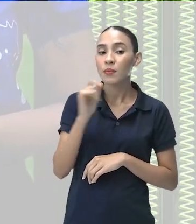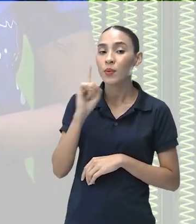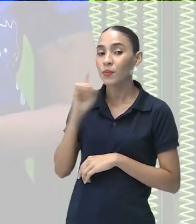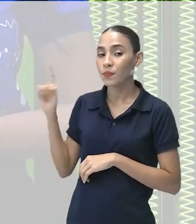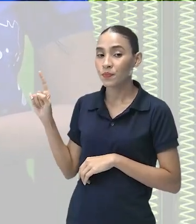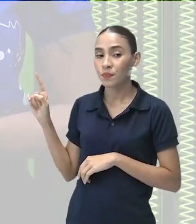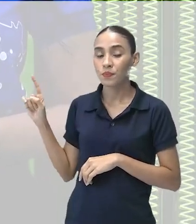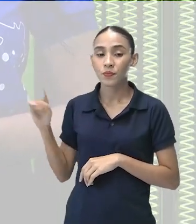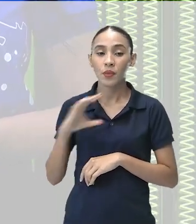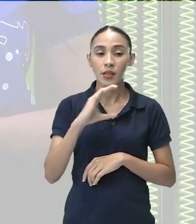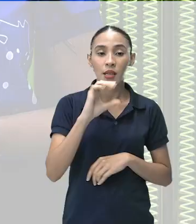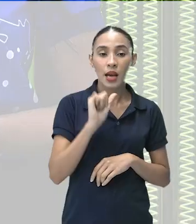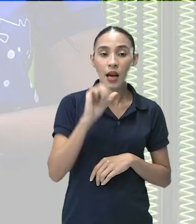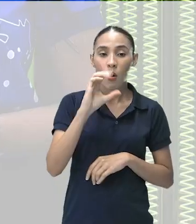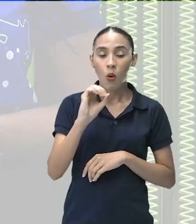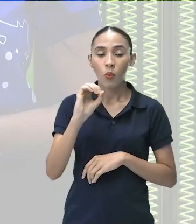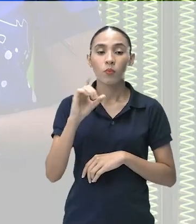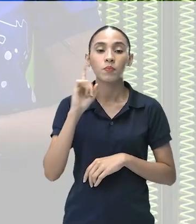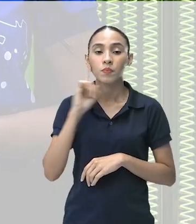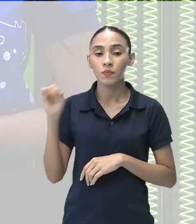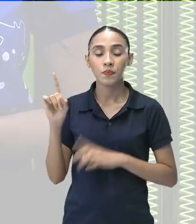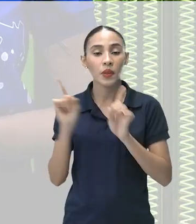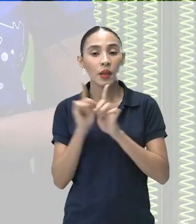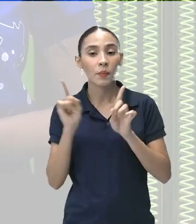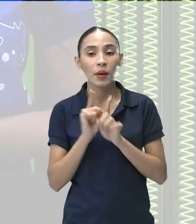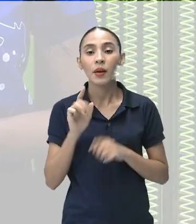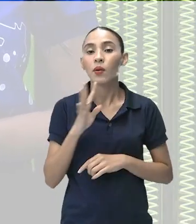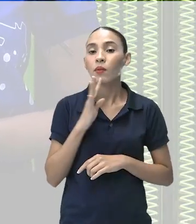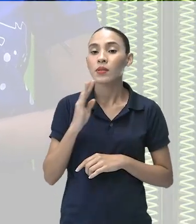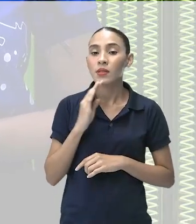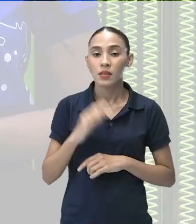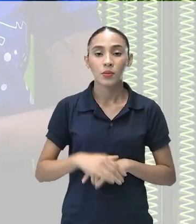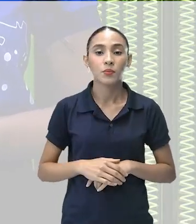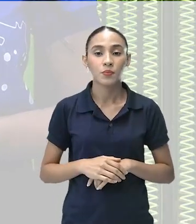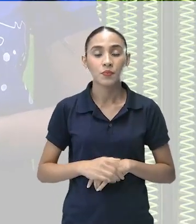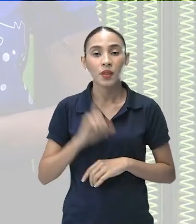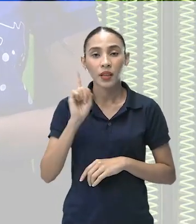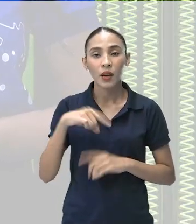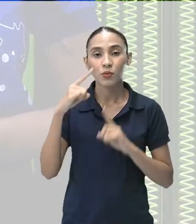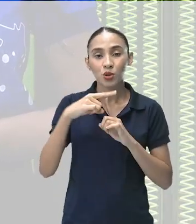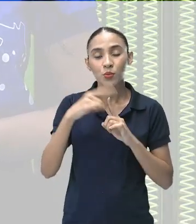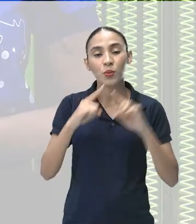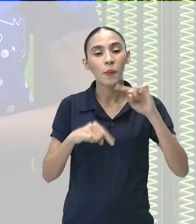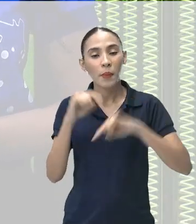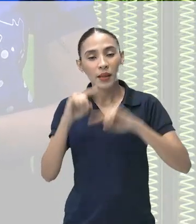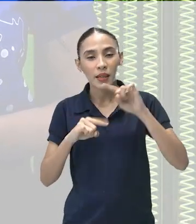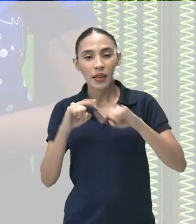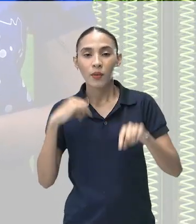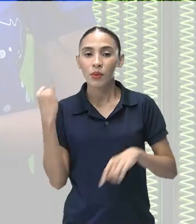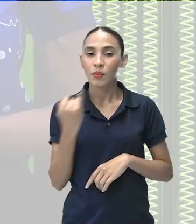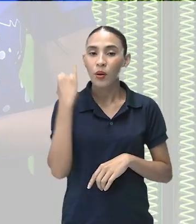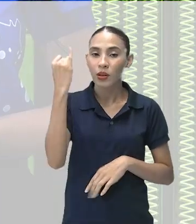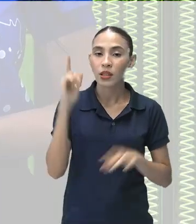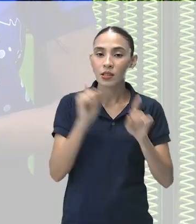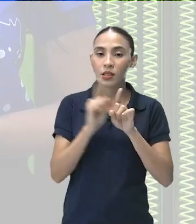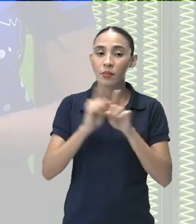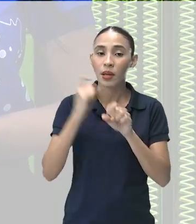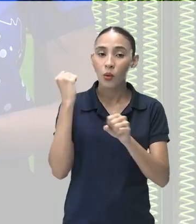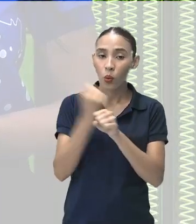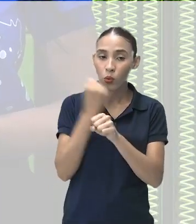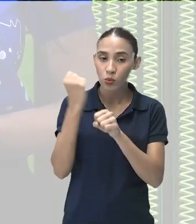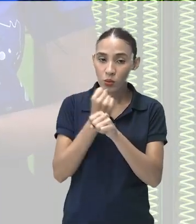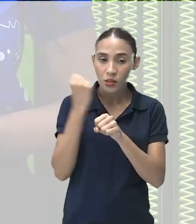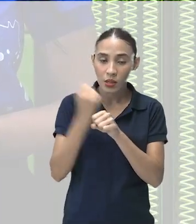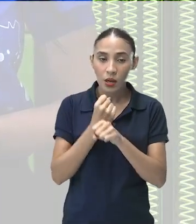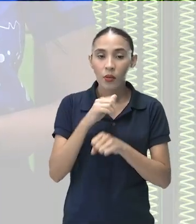exemplo do óxido de cálcio. Quando o óxido de cálcio, conhecido como cal-viva, que é um material